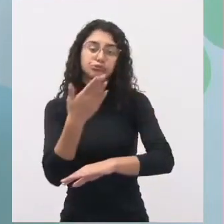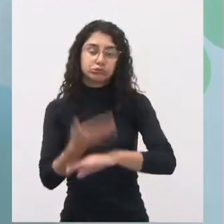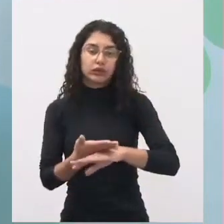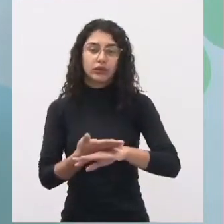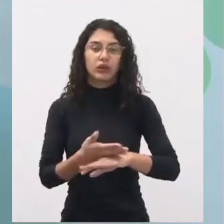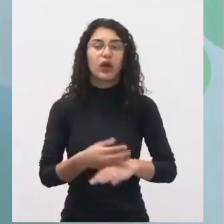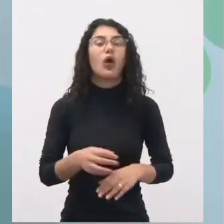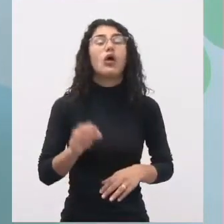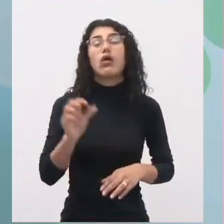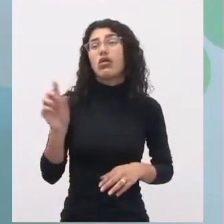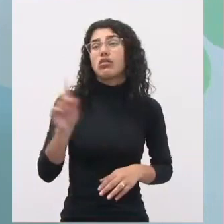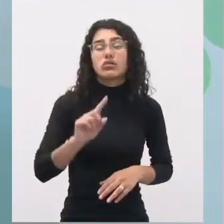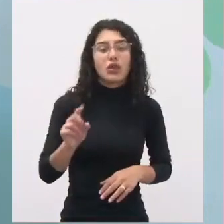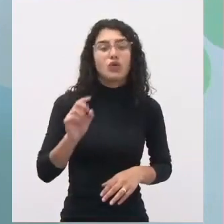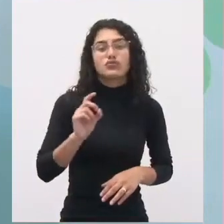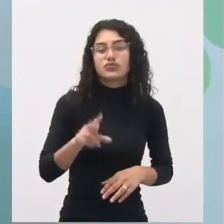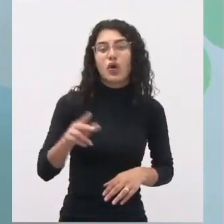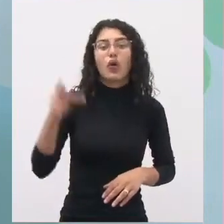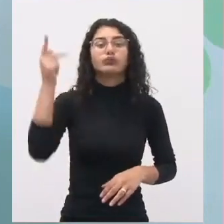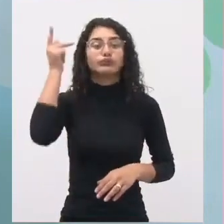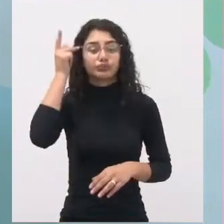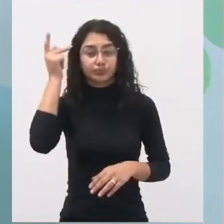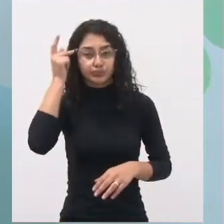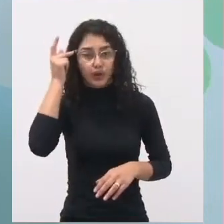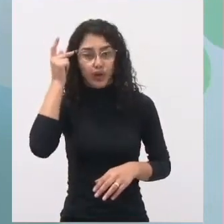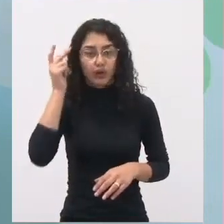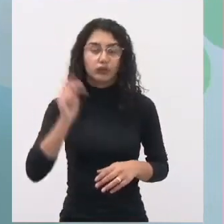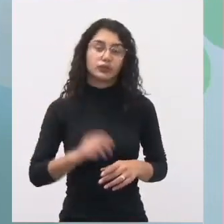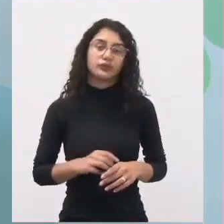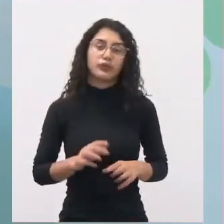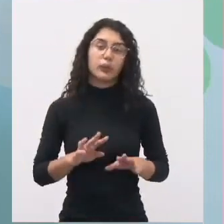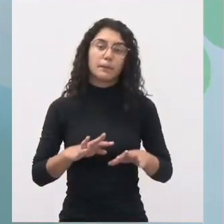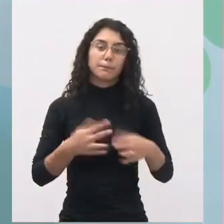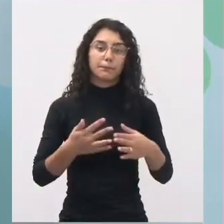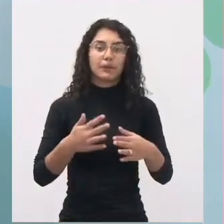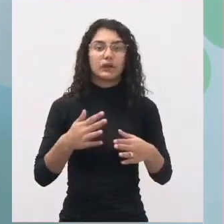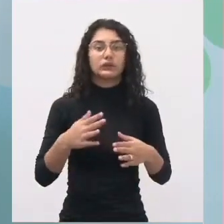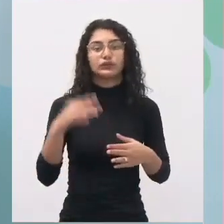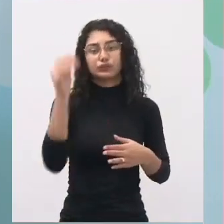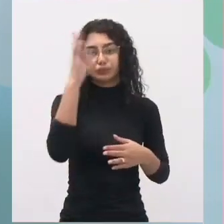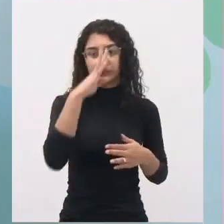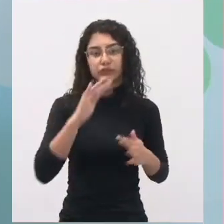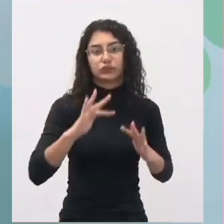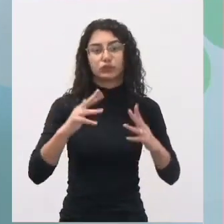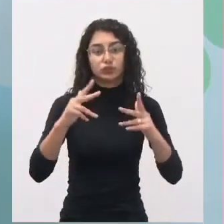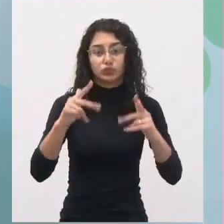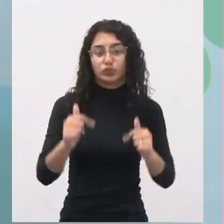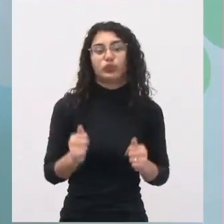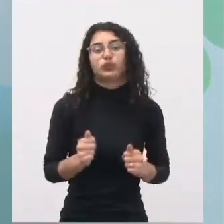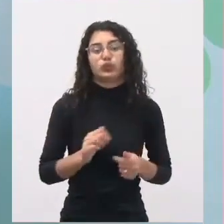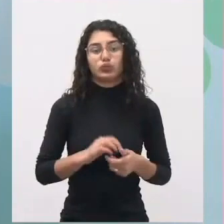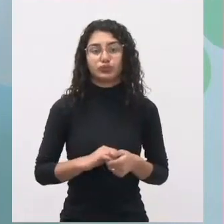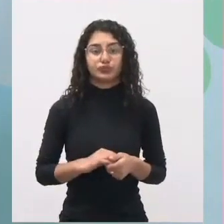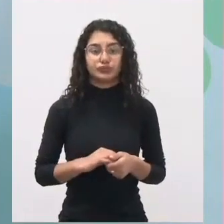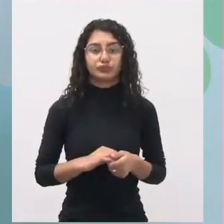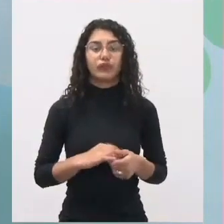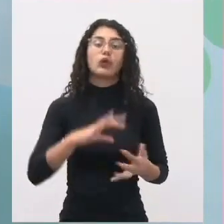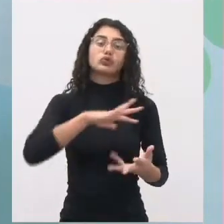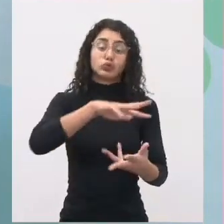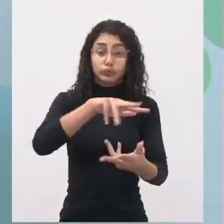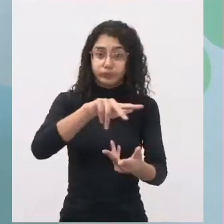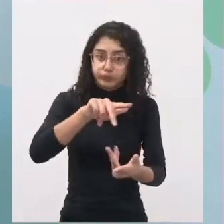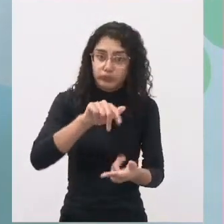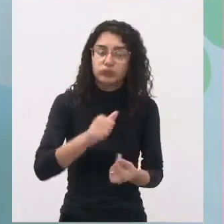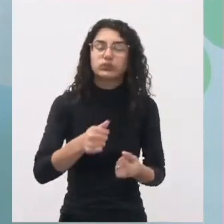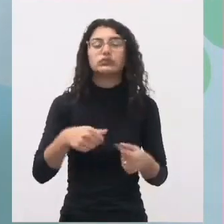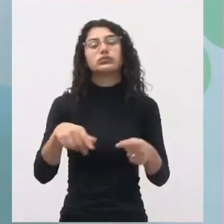só aqui no estado de São Paulo a nível nacional. Isso é uma questão já a âmbito global. Outros países também já têm